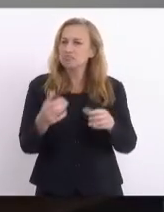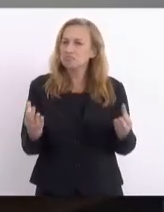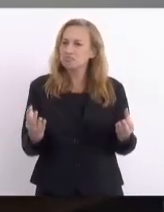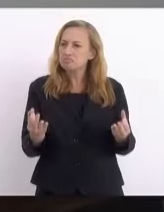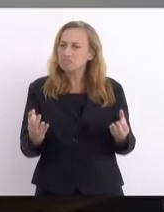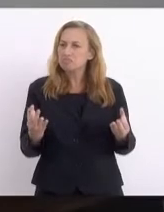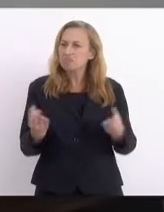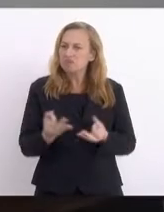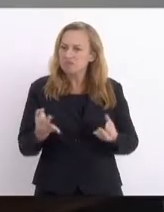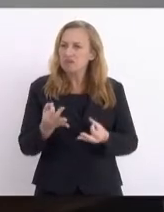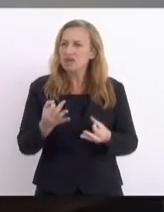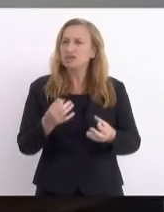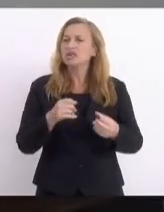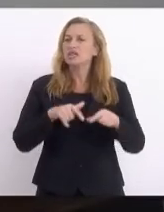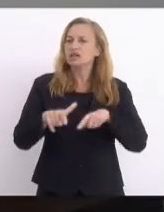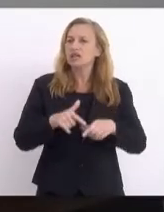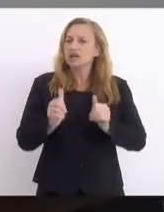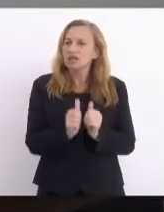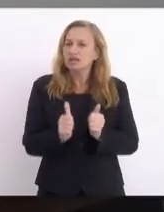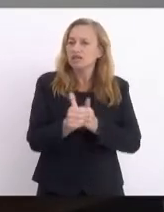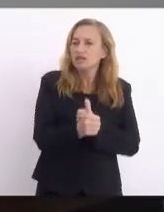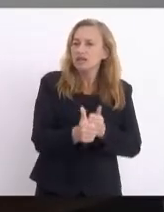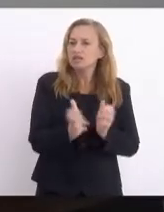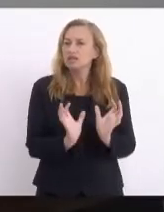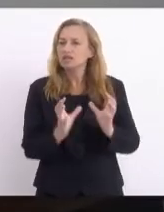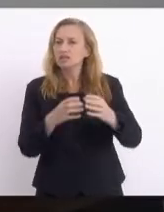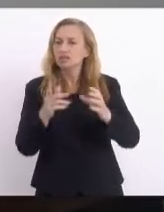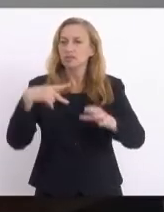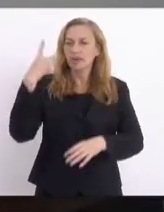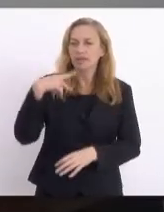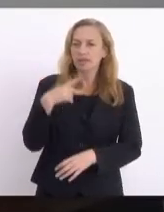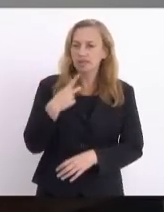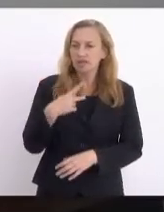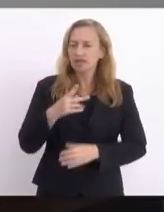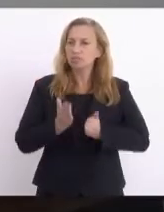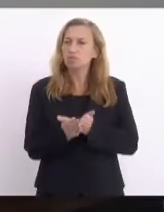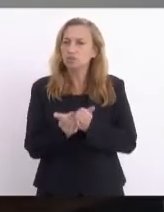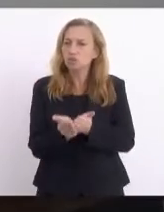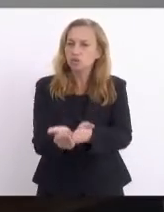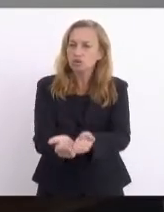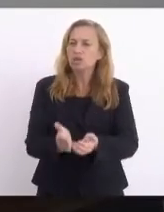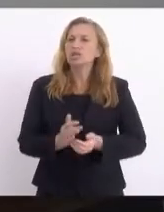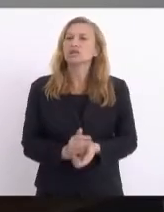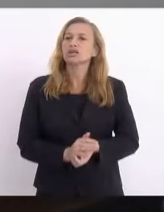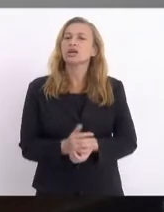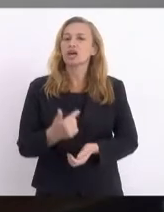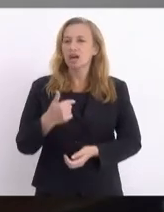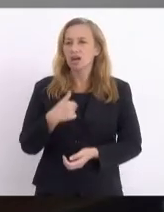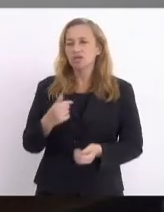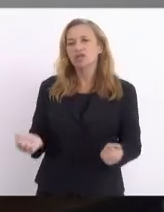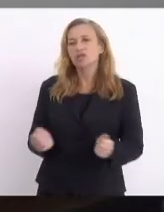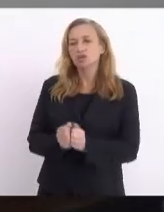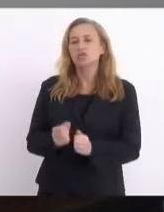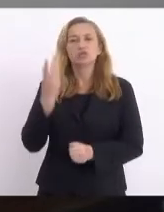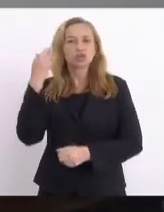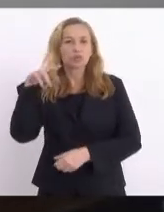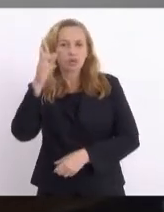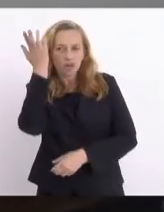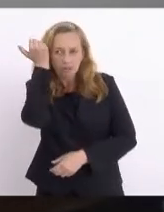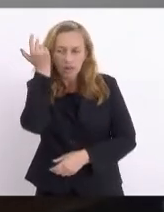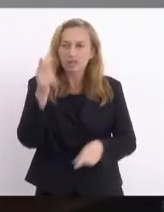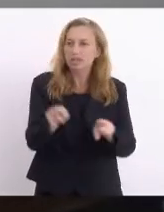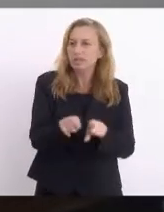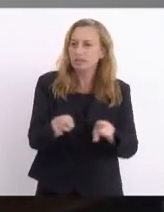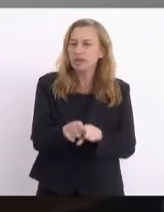e diligente da nossa frente parlamentar em defesa do transporte aquaviário, da qual Eliomar participa, e que é presidida